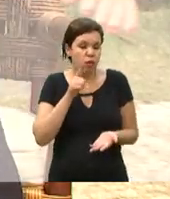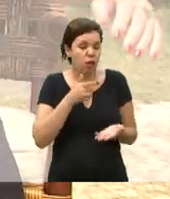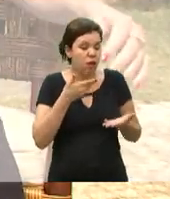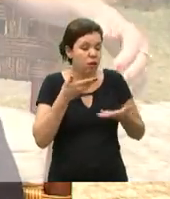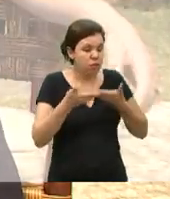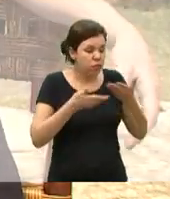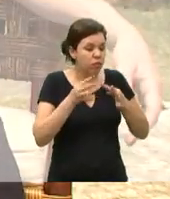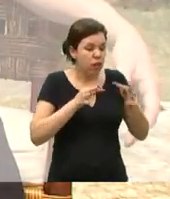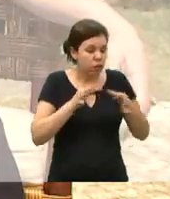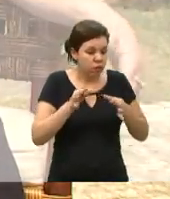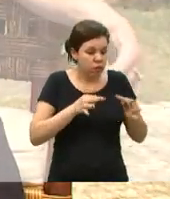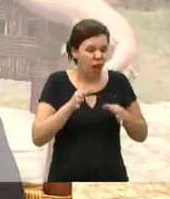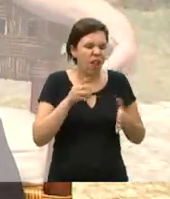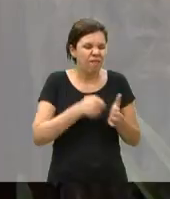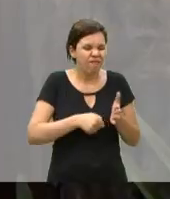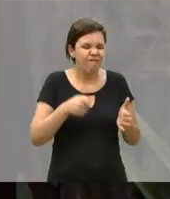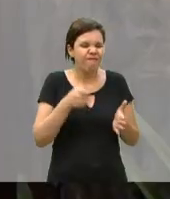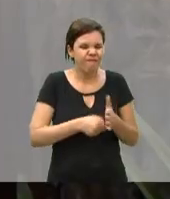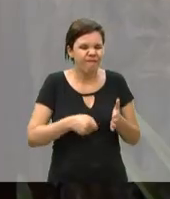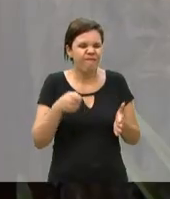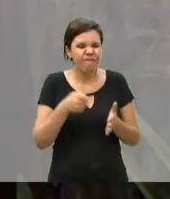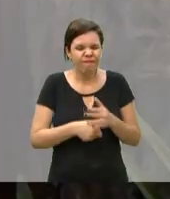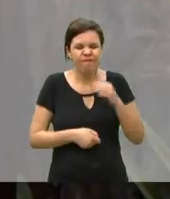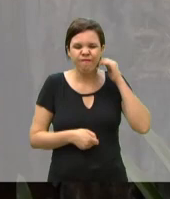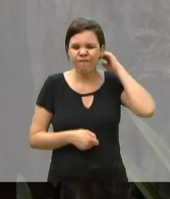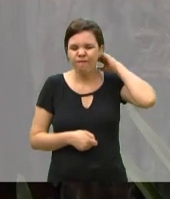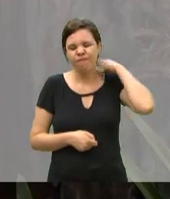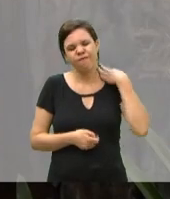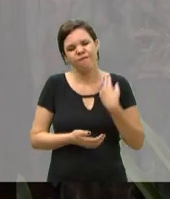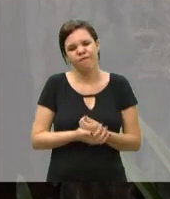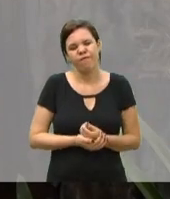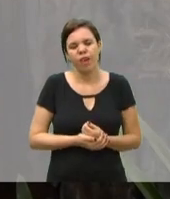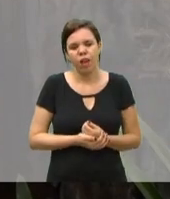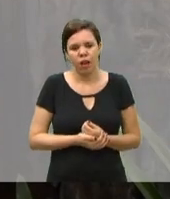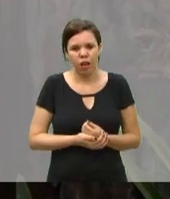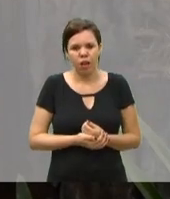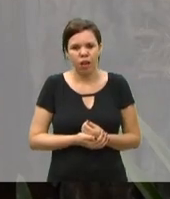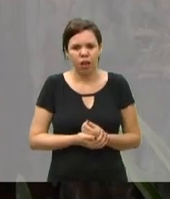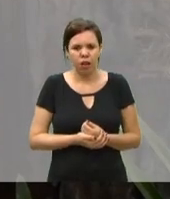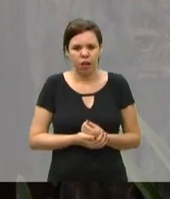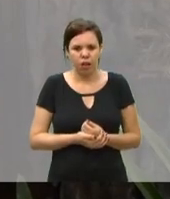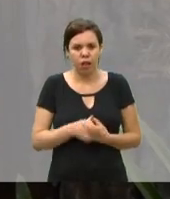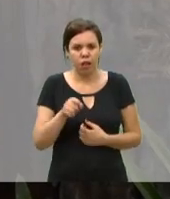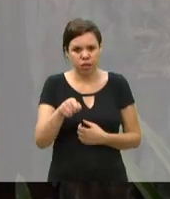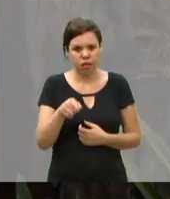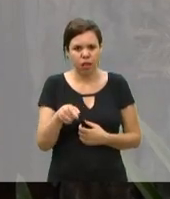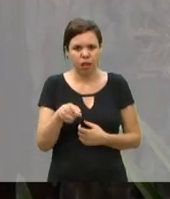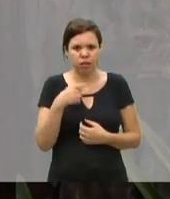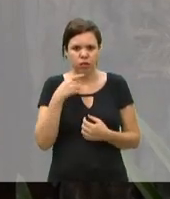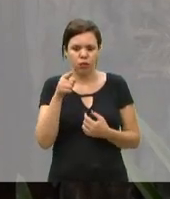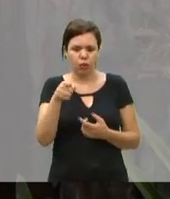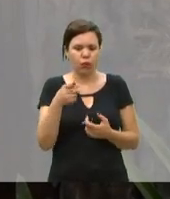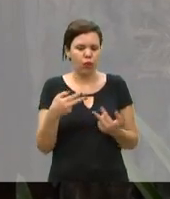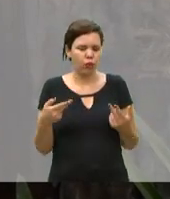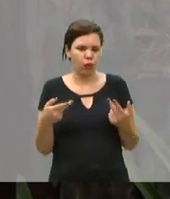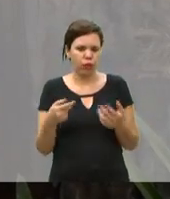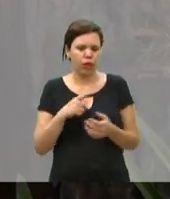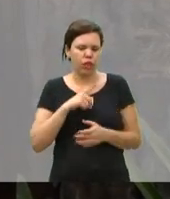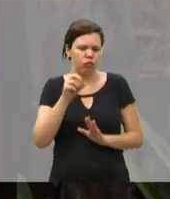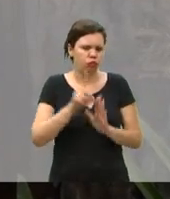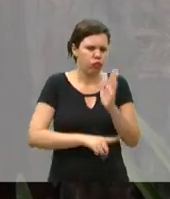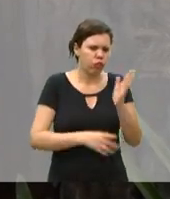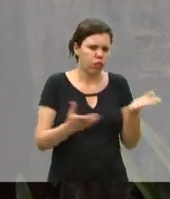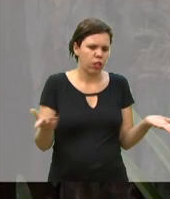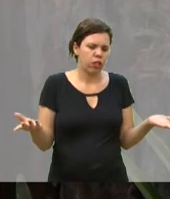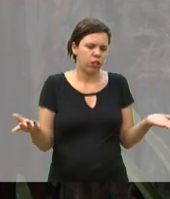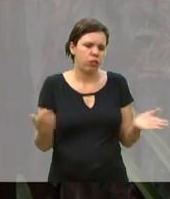tratamento, é com muita briga. É. Né? Porque ainda é com muita briga. Eu estou tentando chegar aí nesse ponto, né? A gente sabe que tem